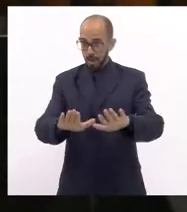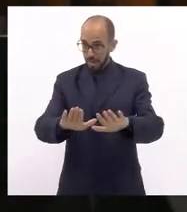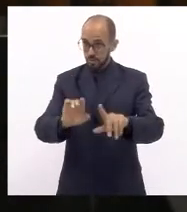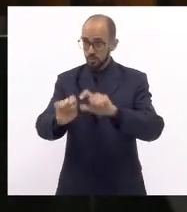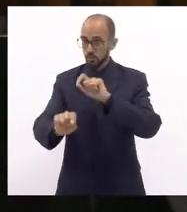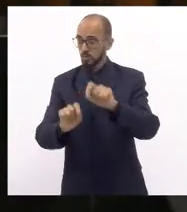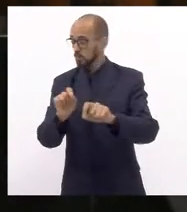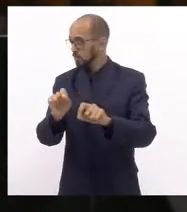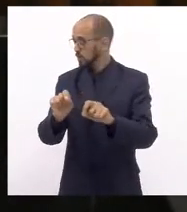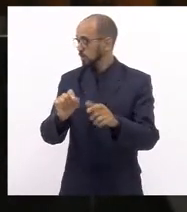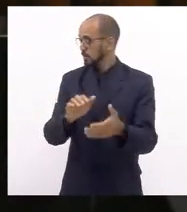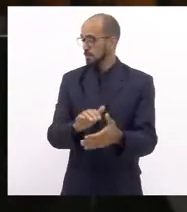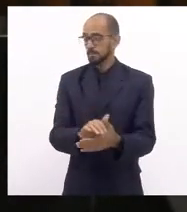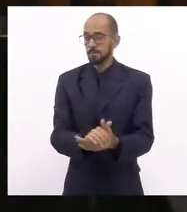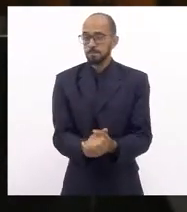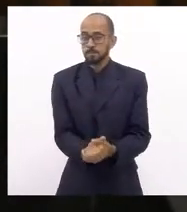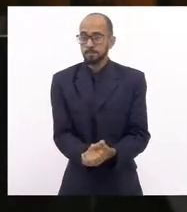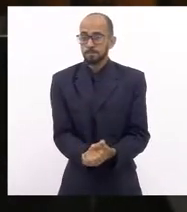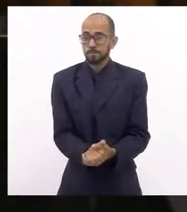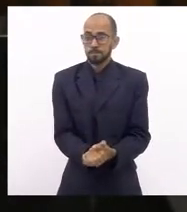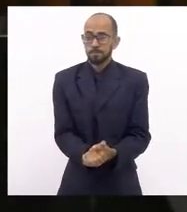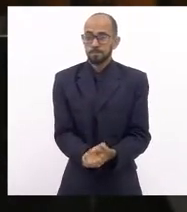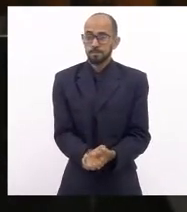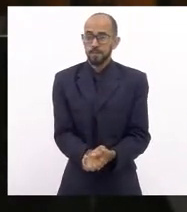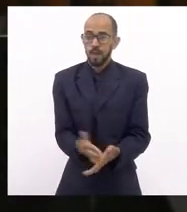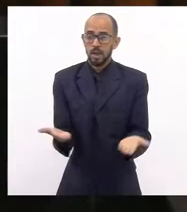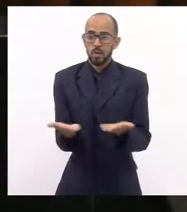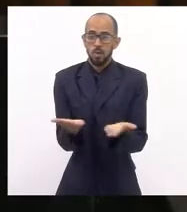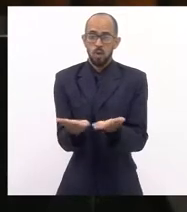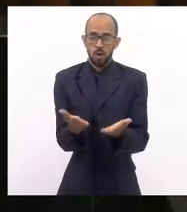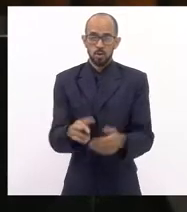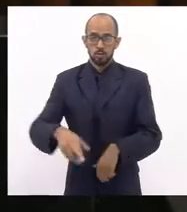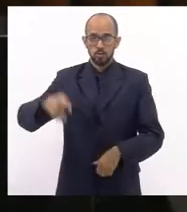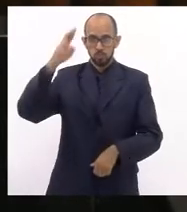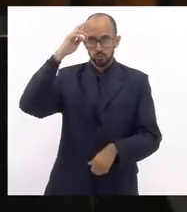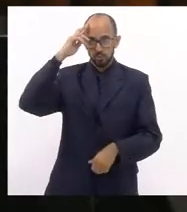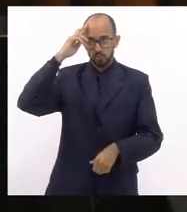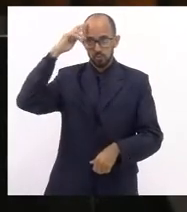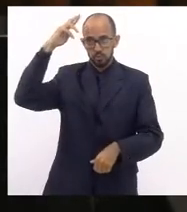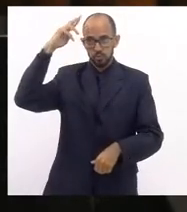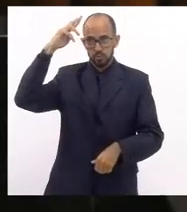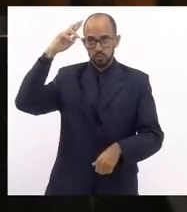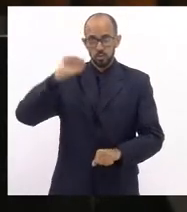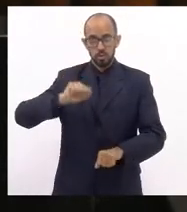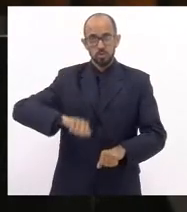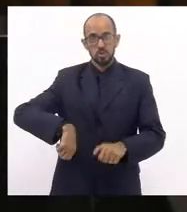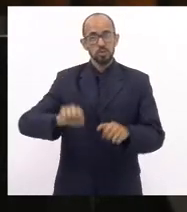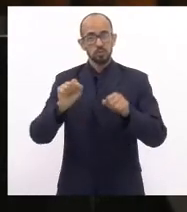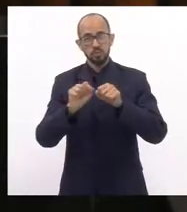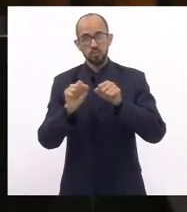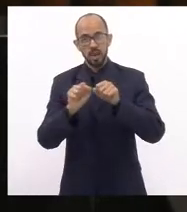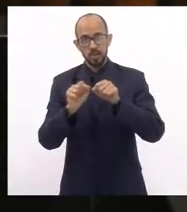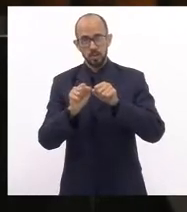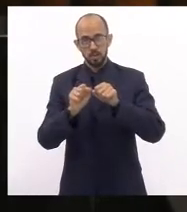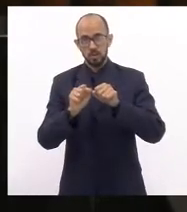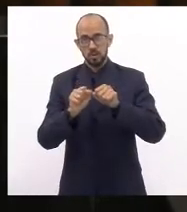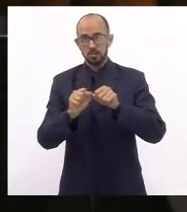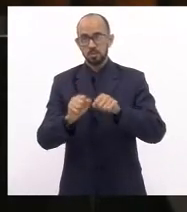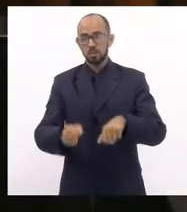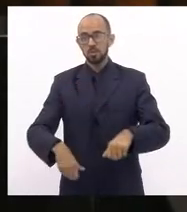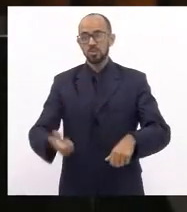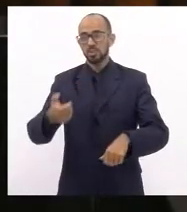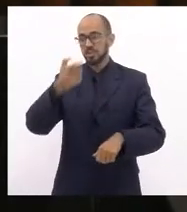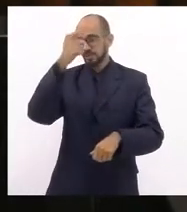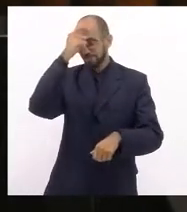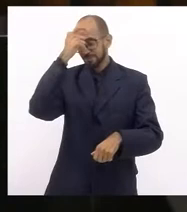Entretanto, doravante, as senhoras e senhores o farão com a consciência de um compromisso maior, que é o